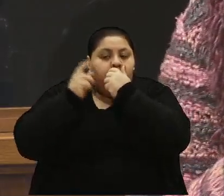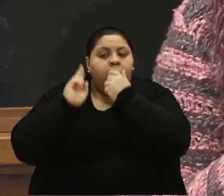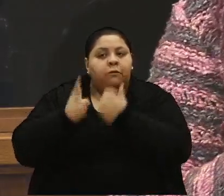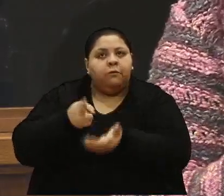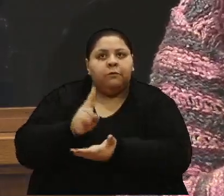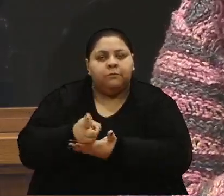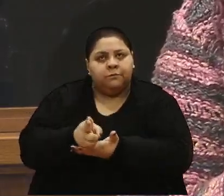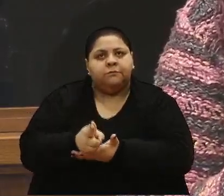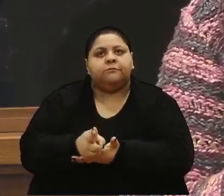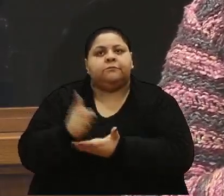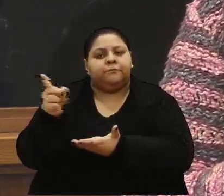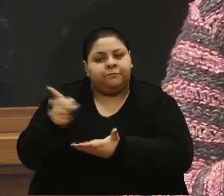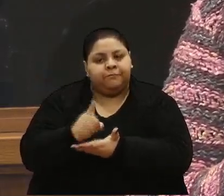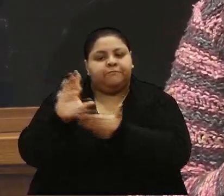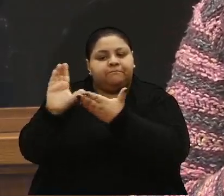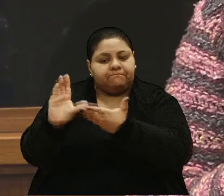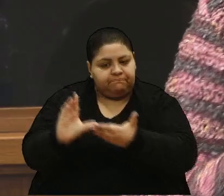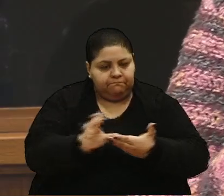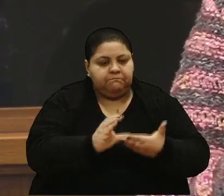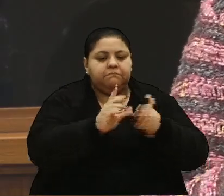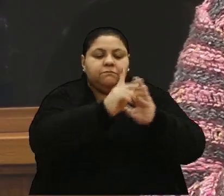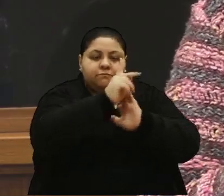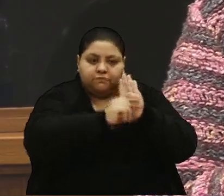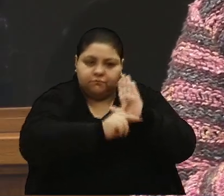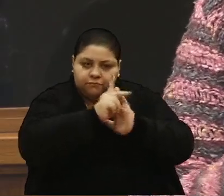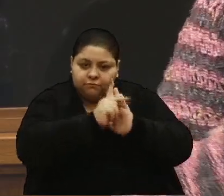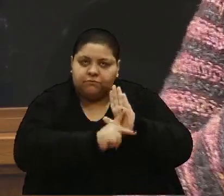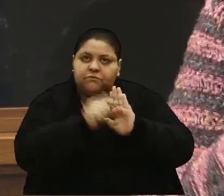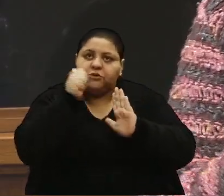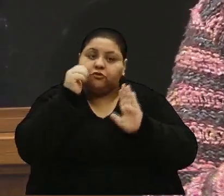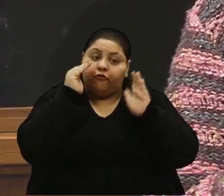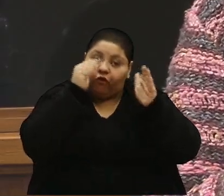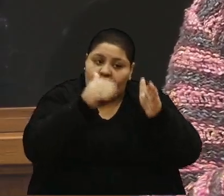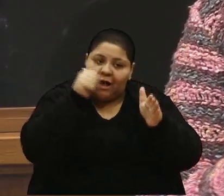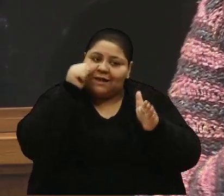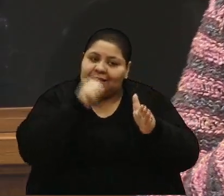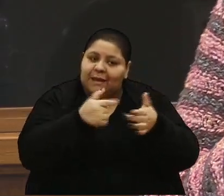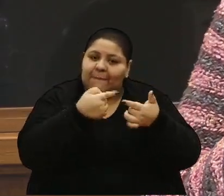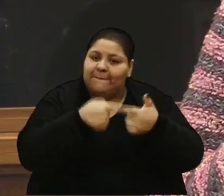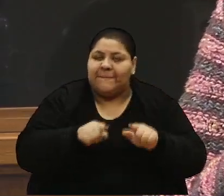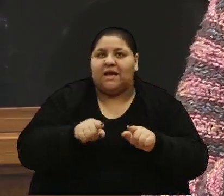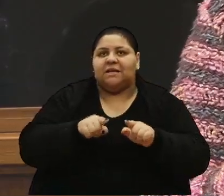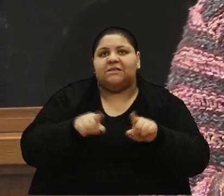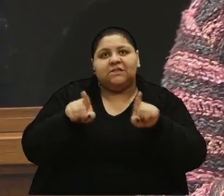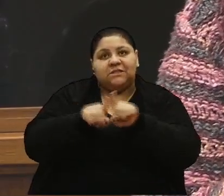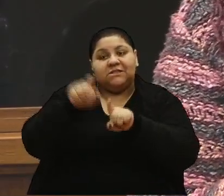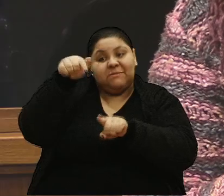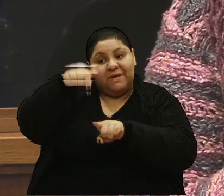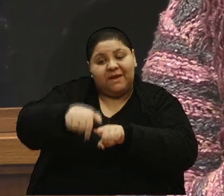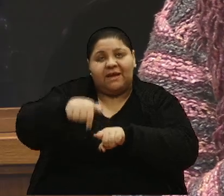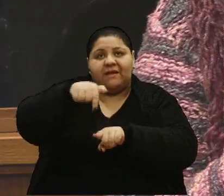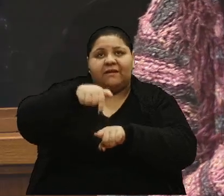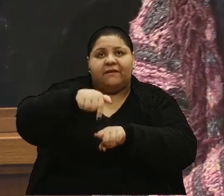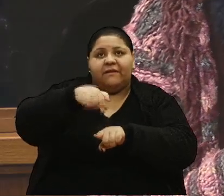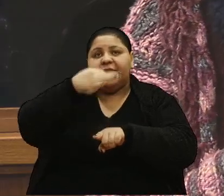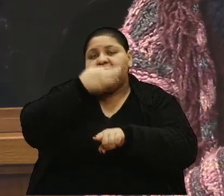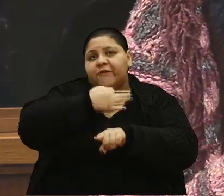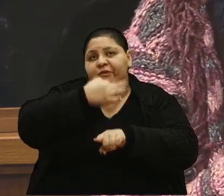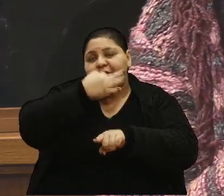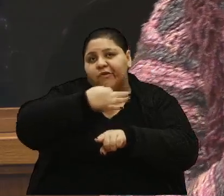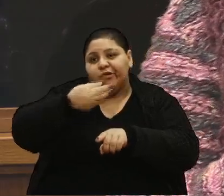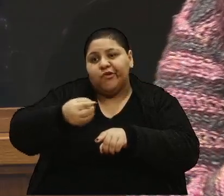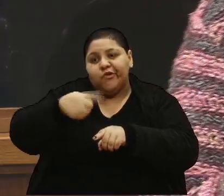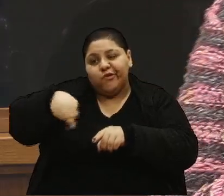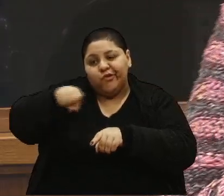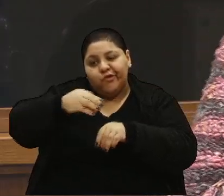continua, que é verbas e programas para a questão das mulheres, mas especificamente aqui no município, nós entregamos